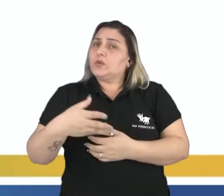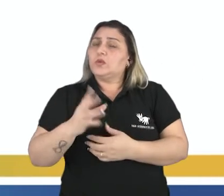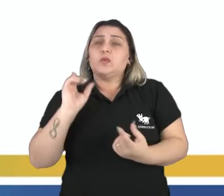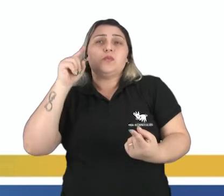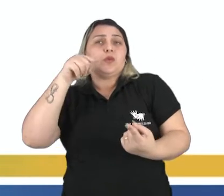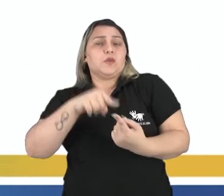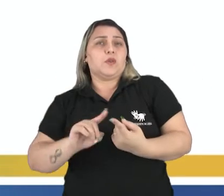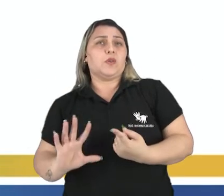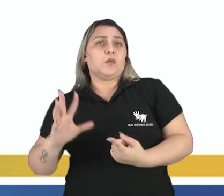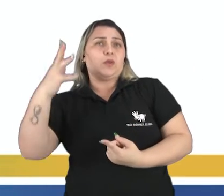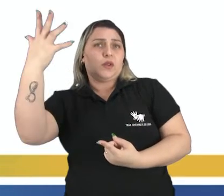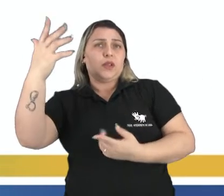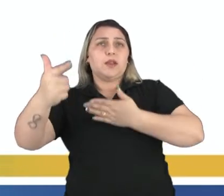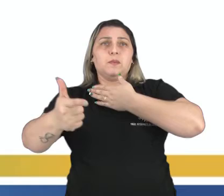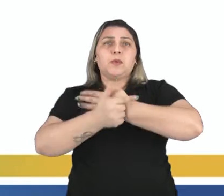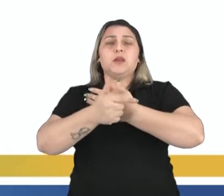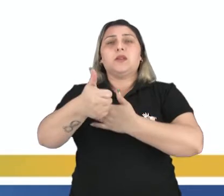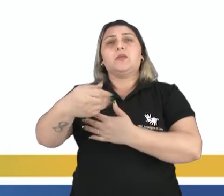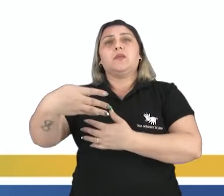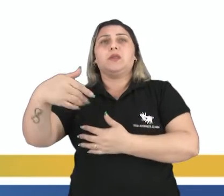de que acontece. Está lá na página